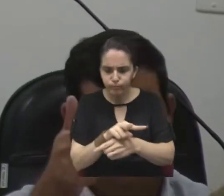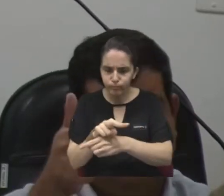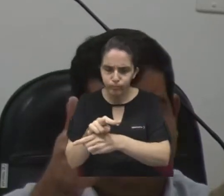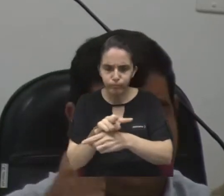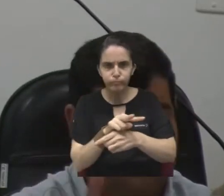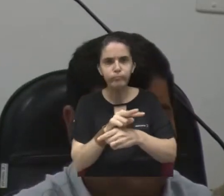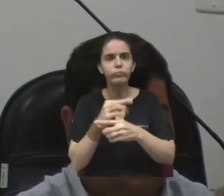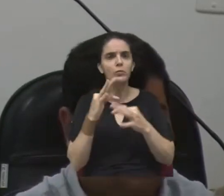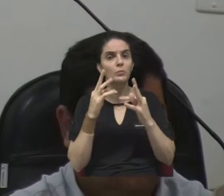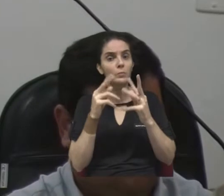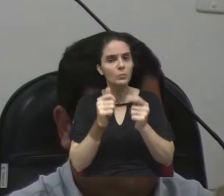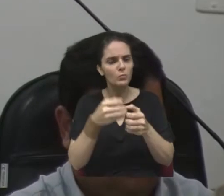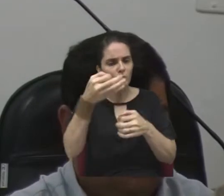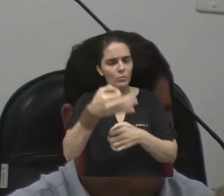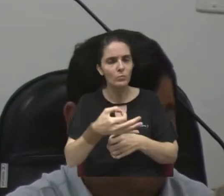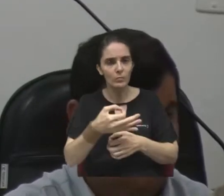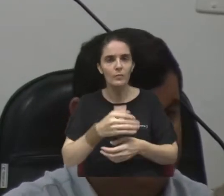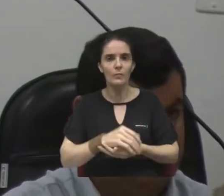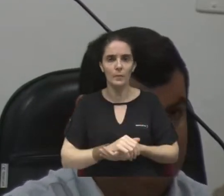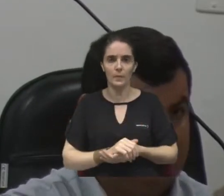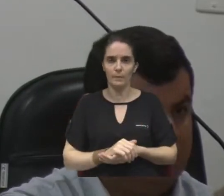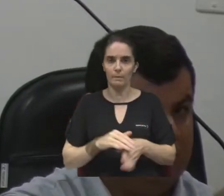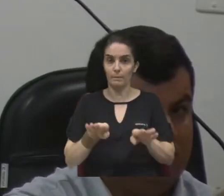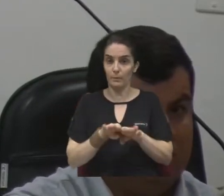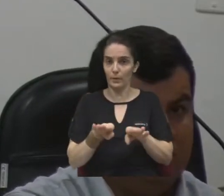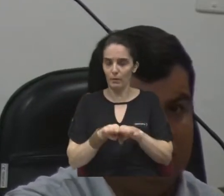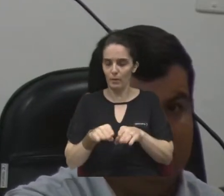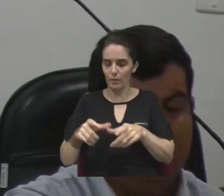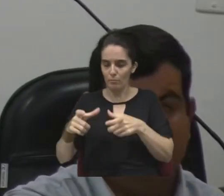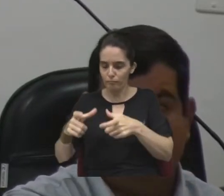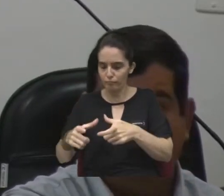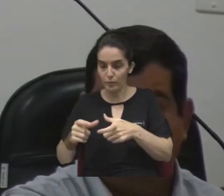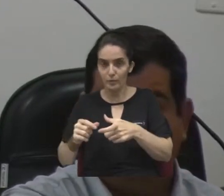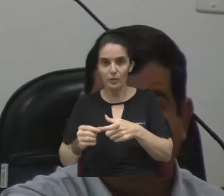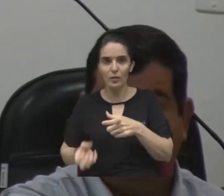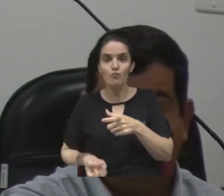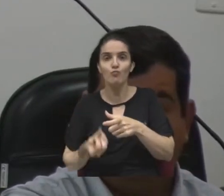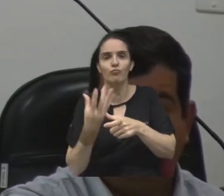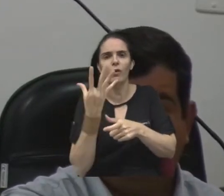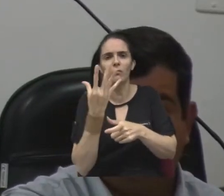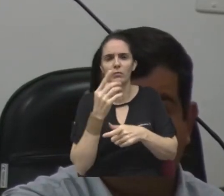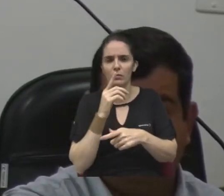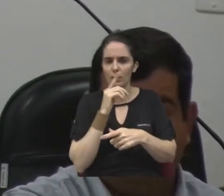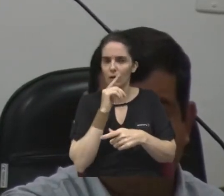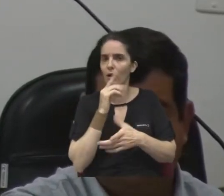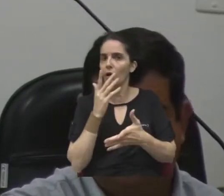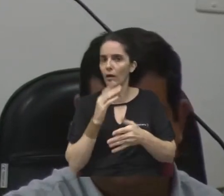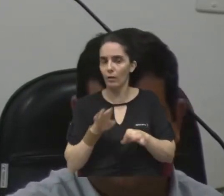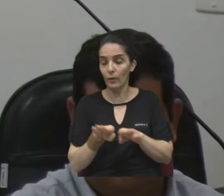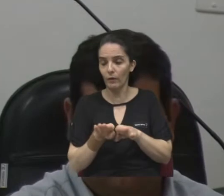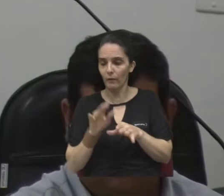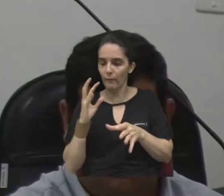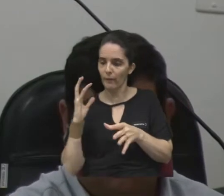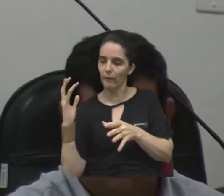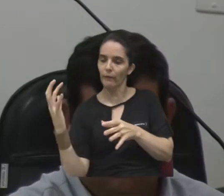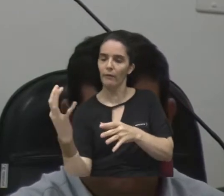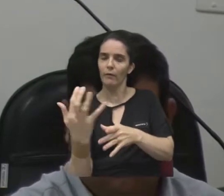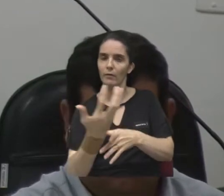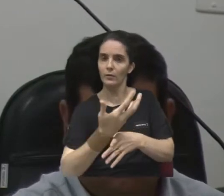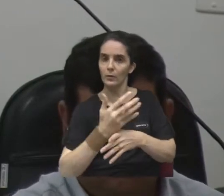cidade, bem como as nascentes e também as matas ciliares e todas as